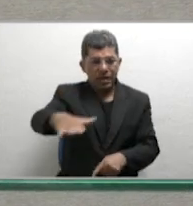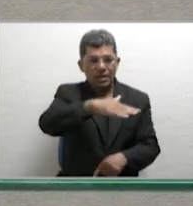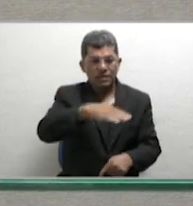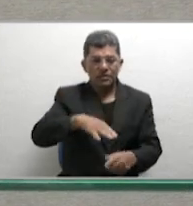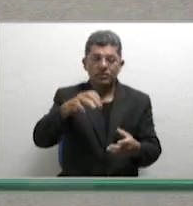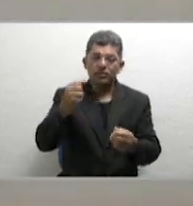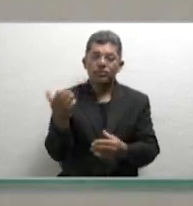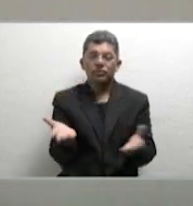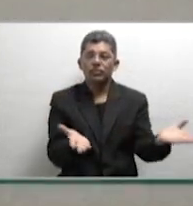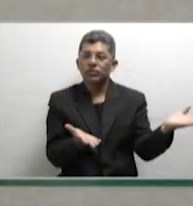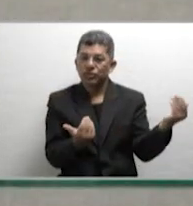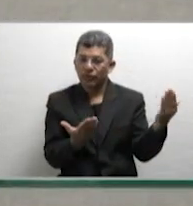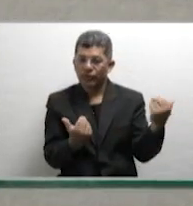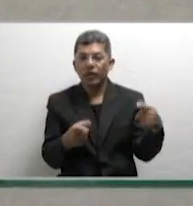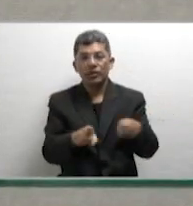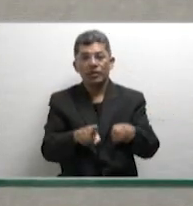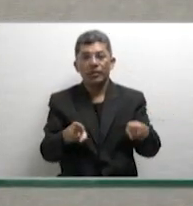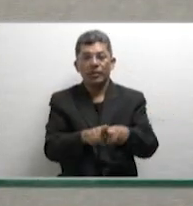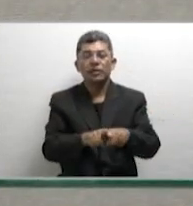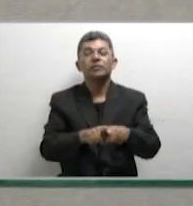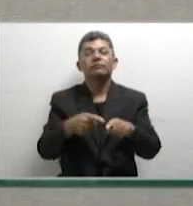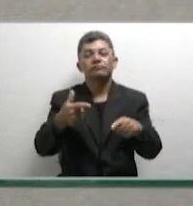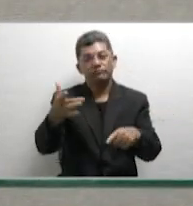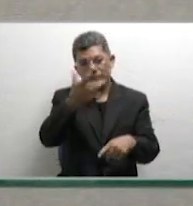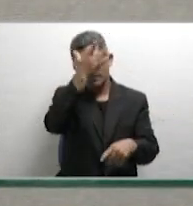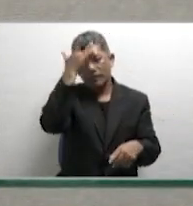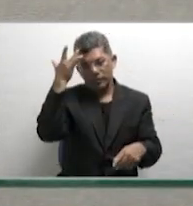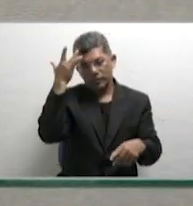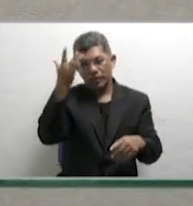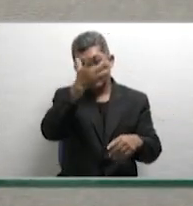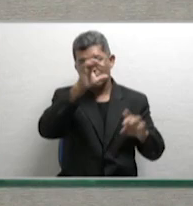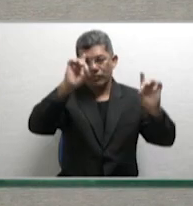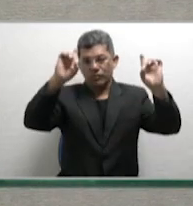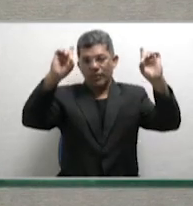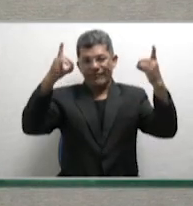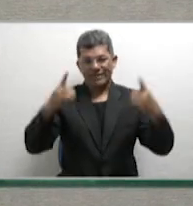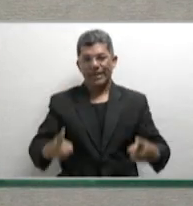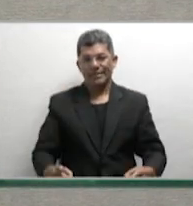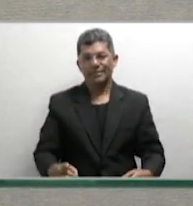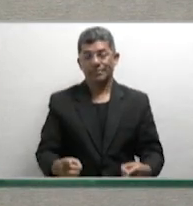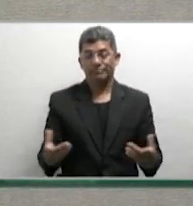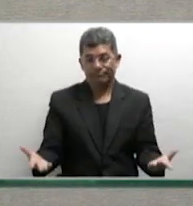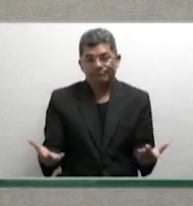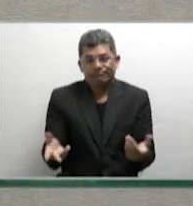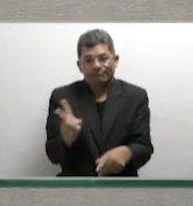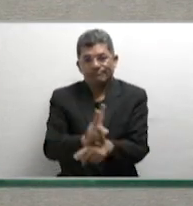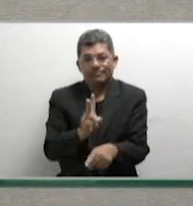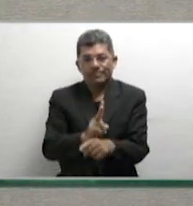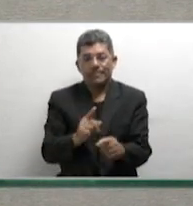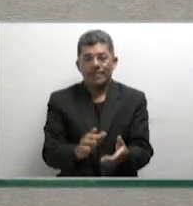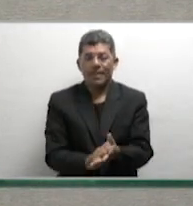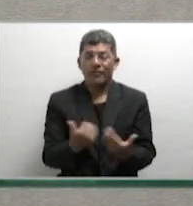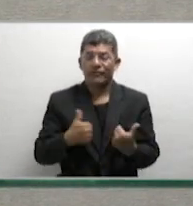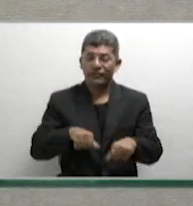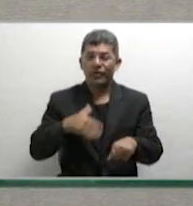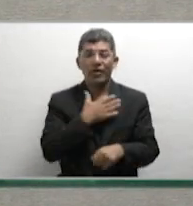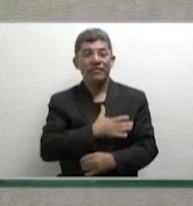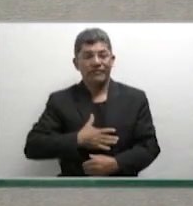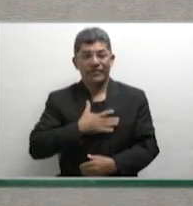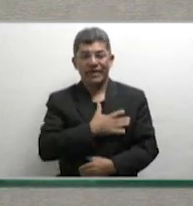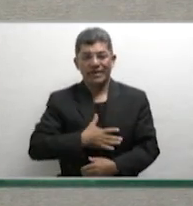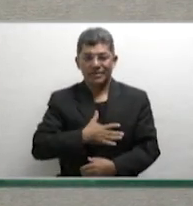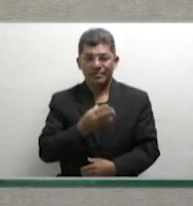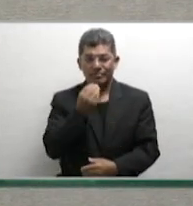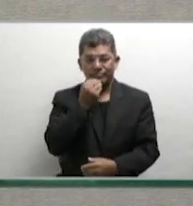nossos adolescentes e, sobretudo, também a causa da pessoa com deficiência. E dizer que eu fico muito feliz de